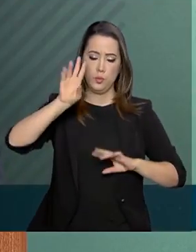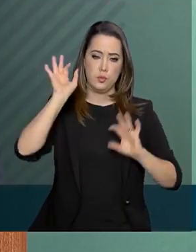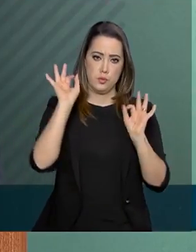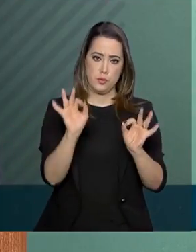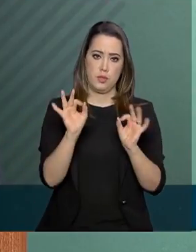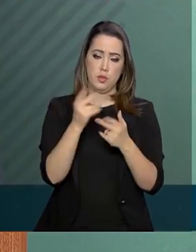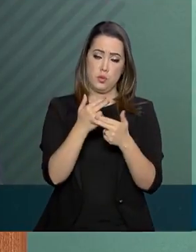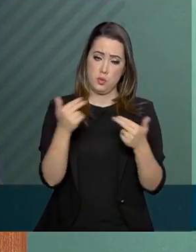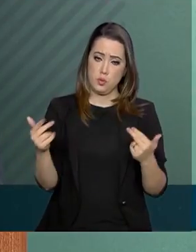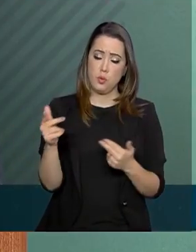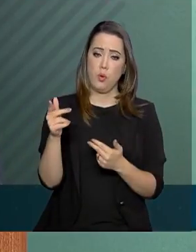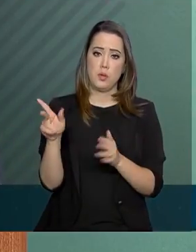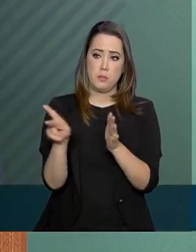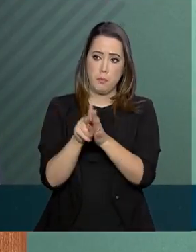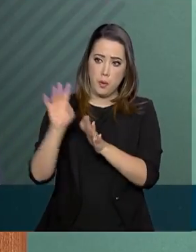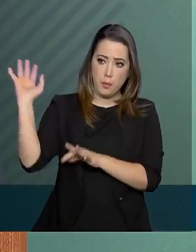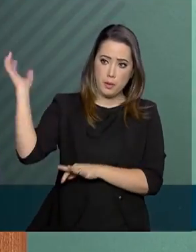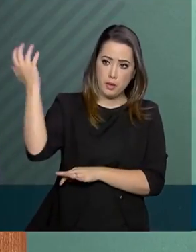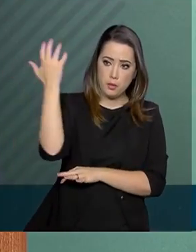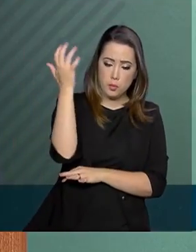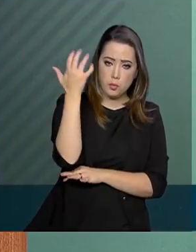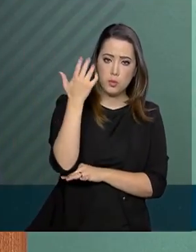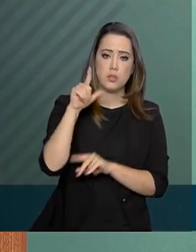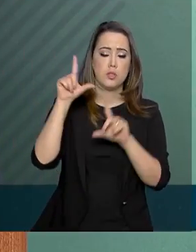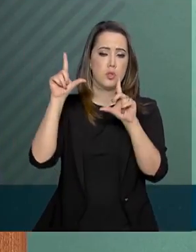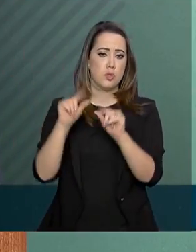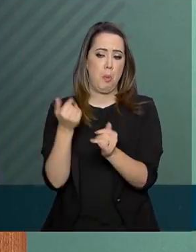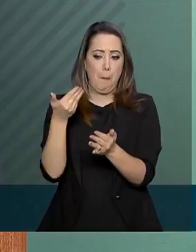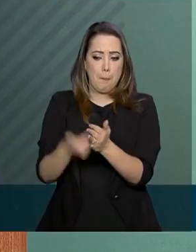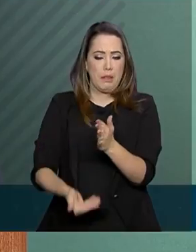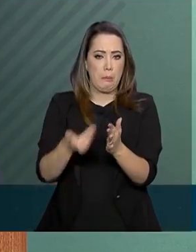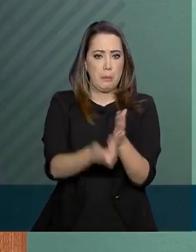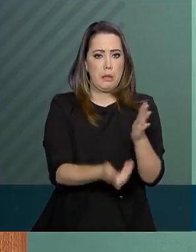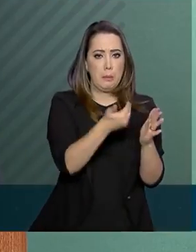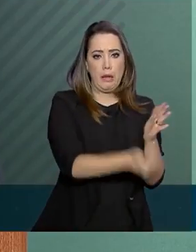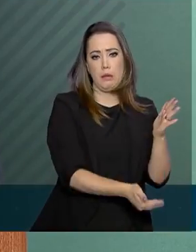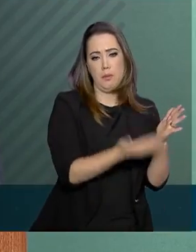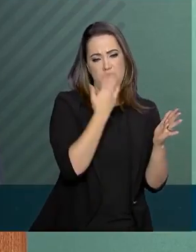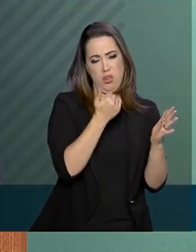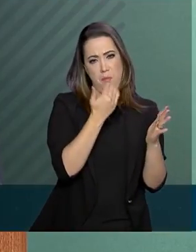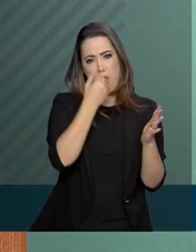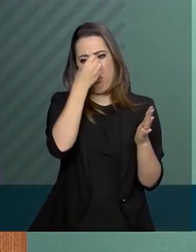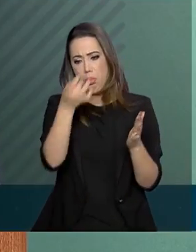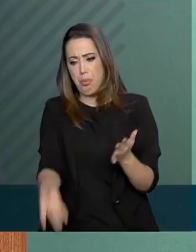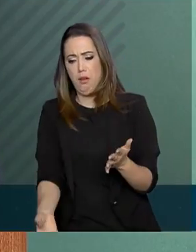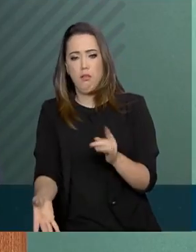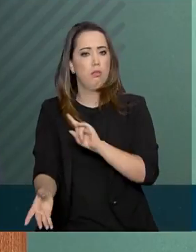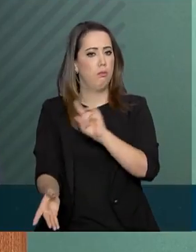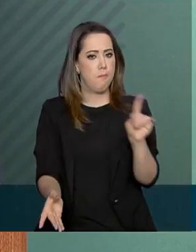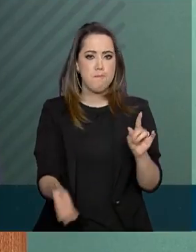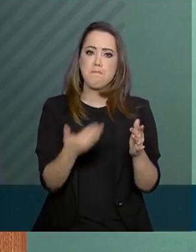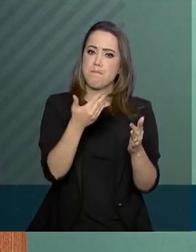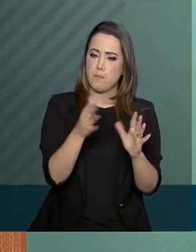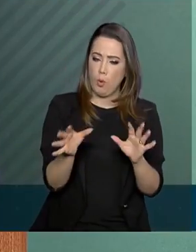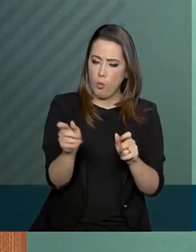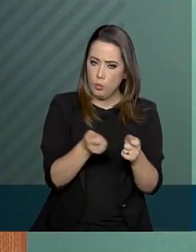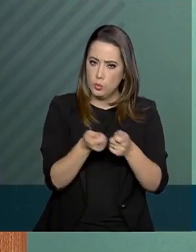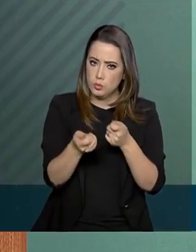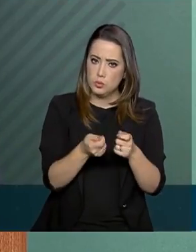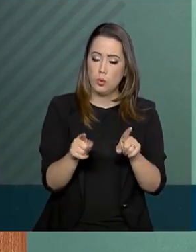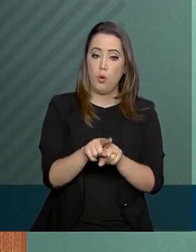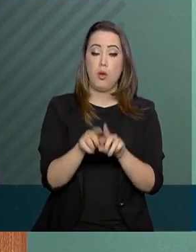naturais a redução do desperdício de alimentos a capacidade de agregar